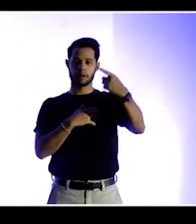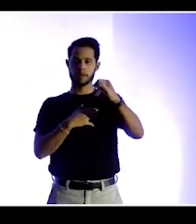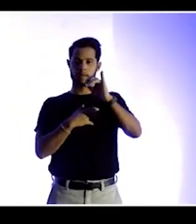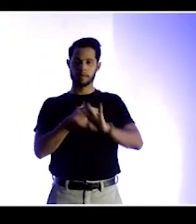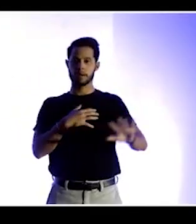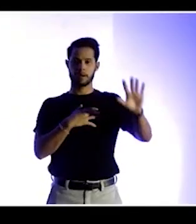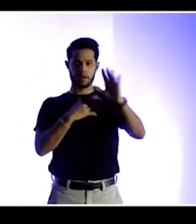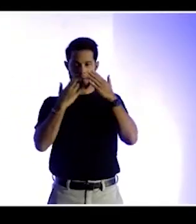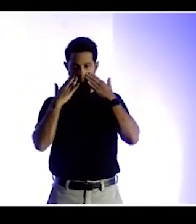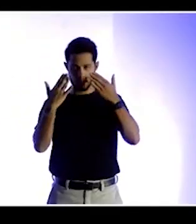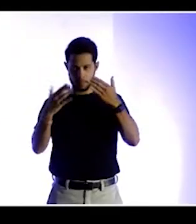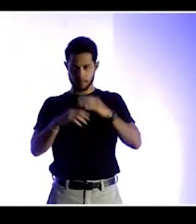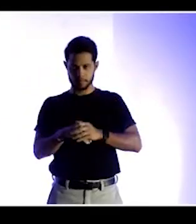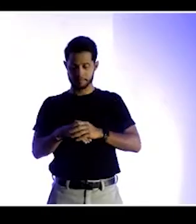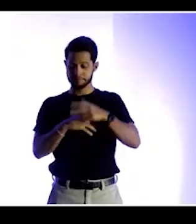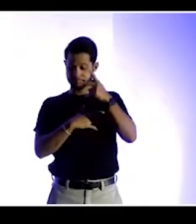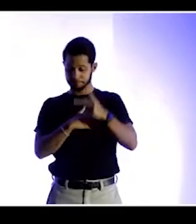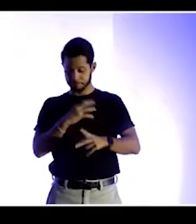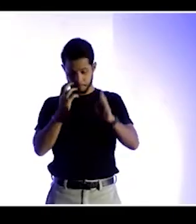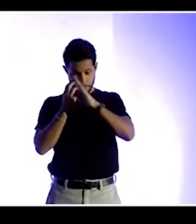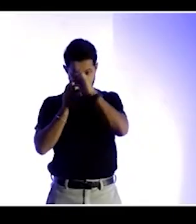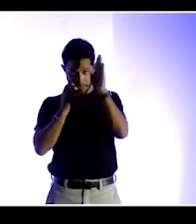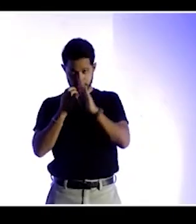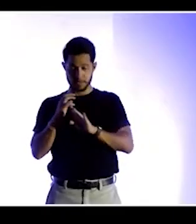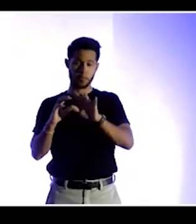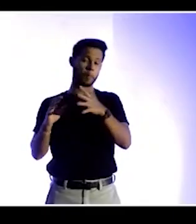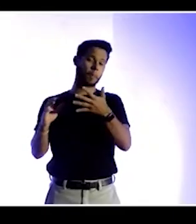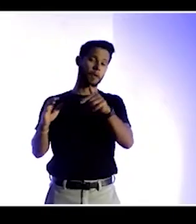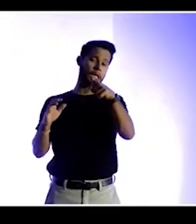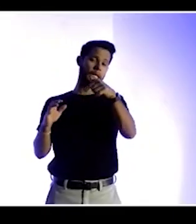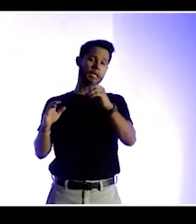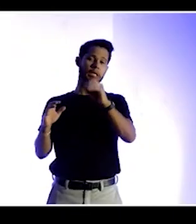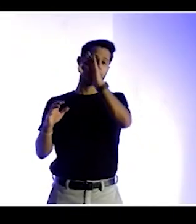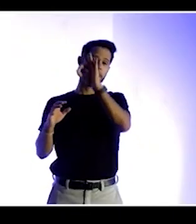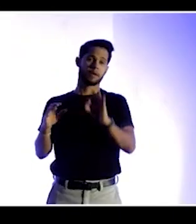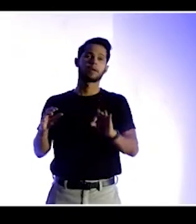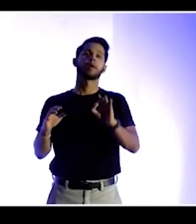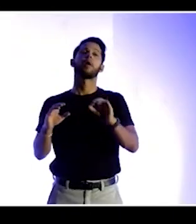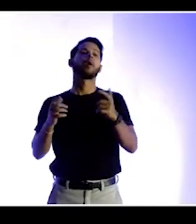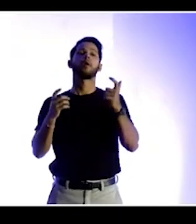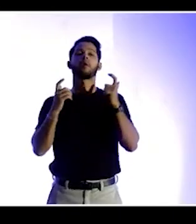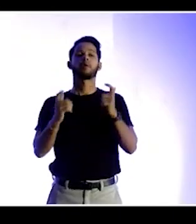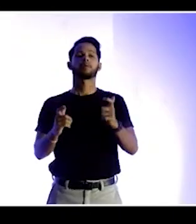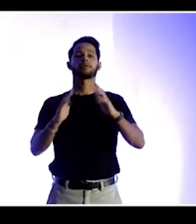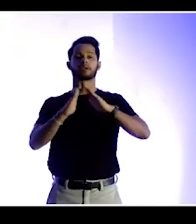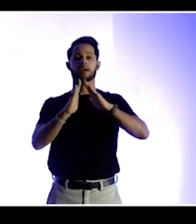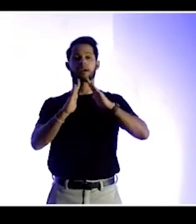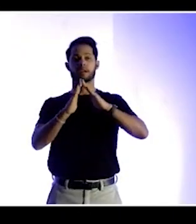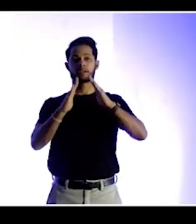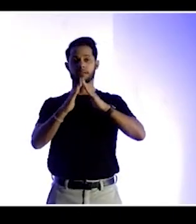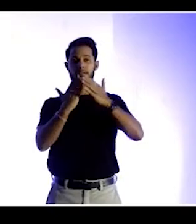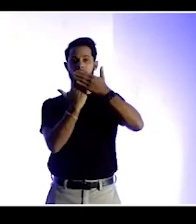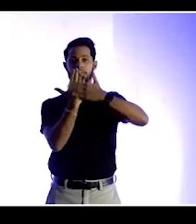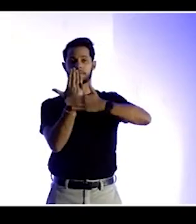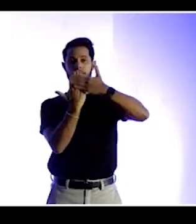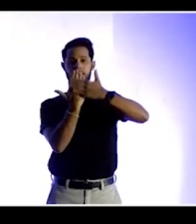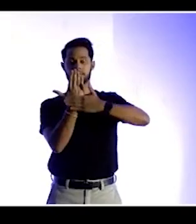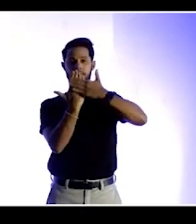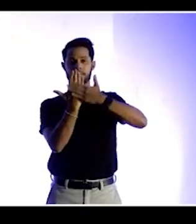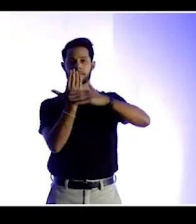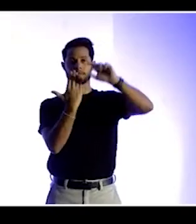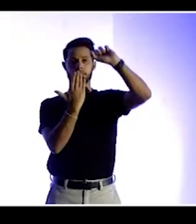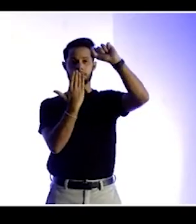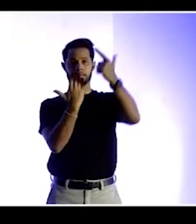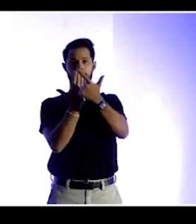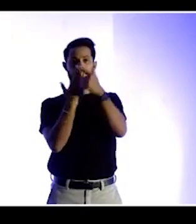aqui no Brasil, mais de 2/3, 70% está nos telhados das casas e só 30% em usinas